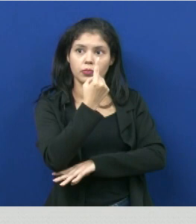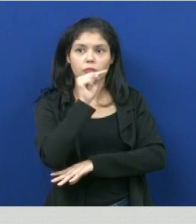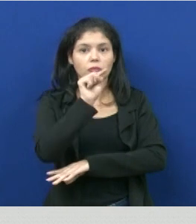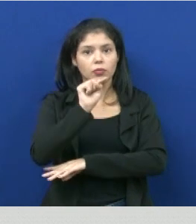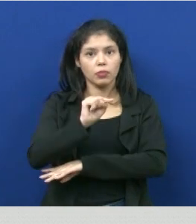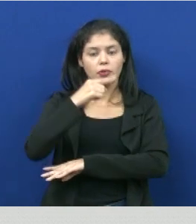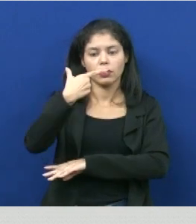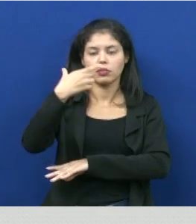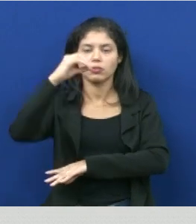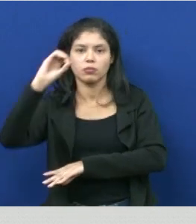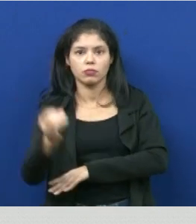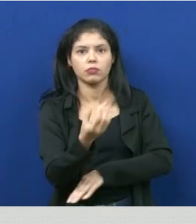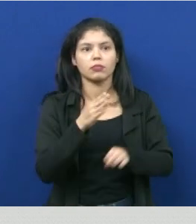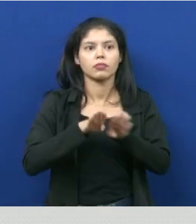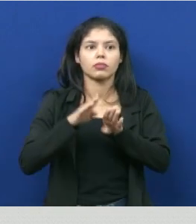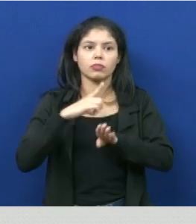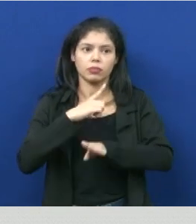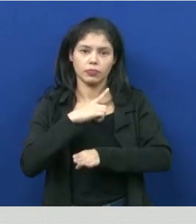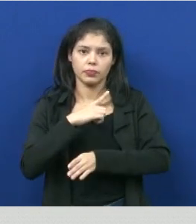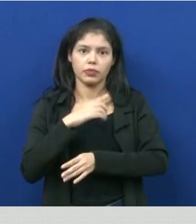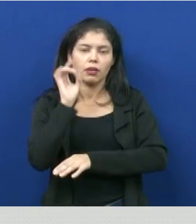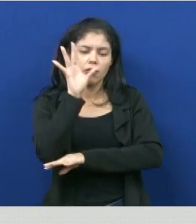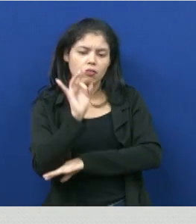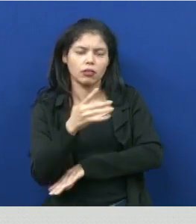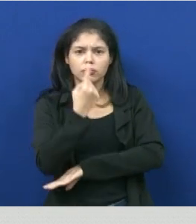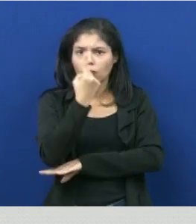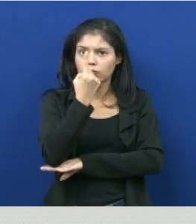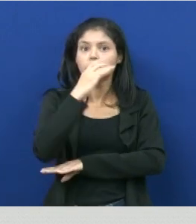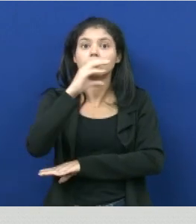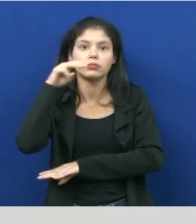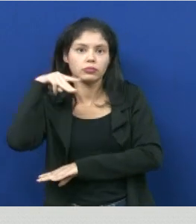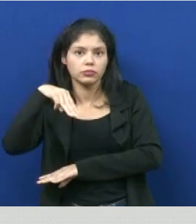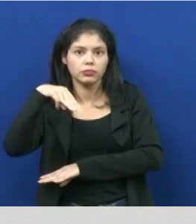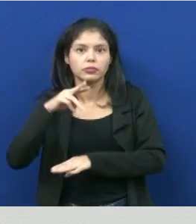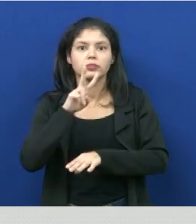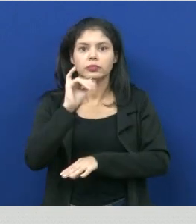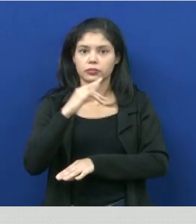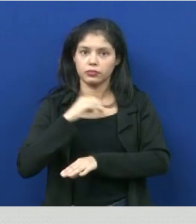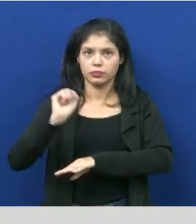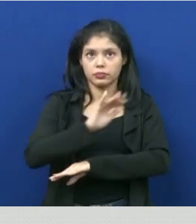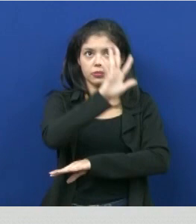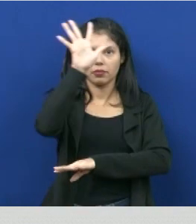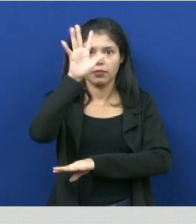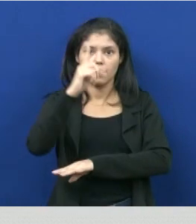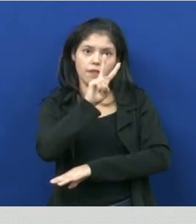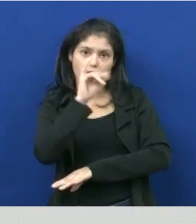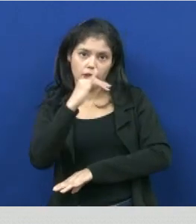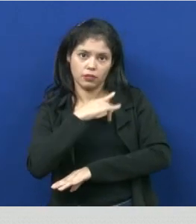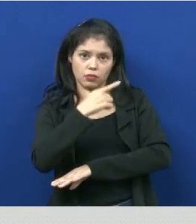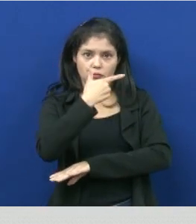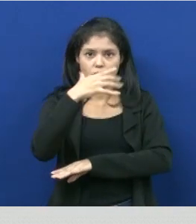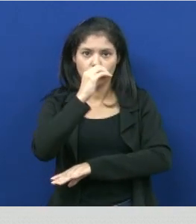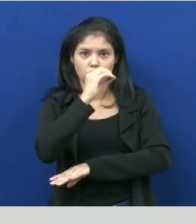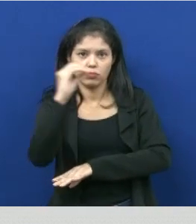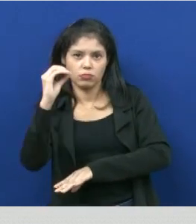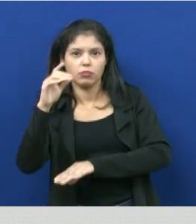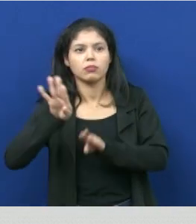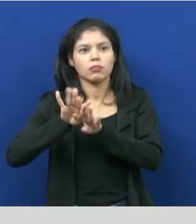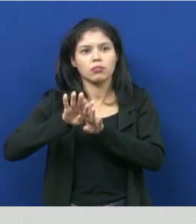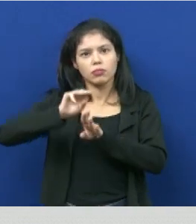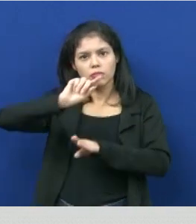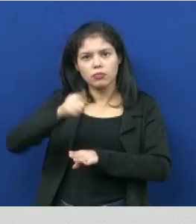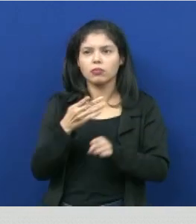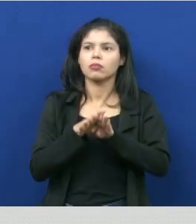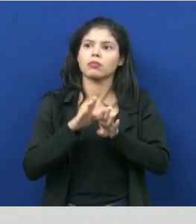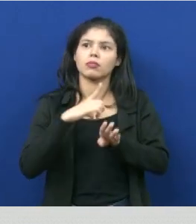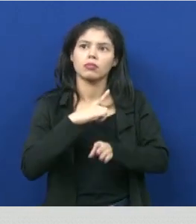200 mil. Significa dizer que a cada 1 centímetro no mapa, nós teremos 200 mil centímetros no real,